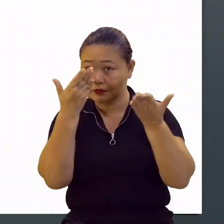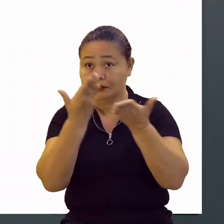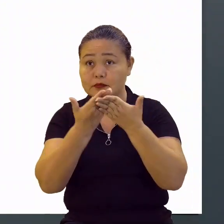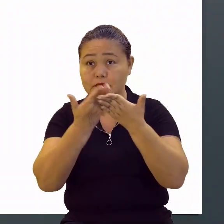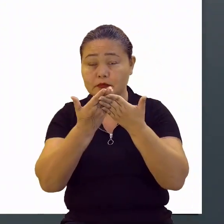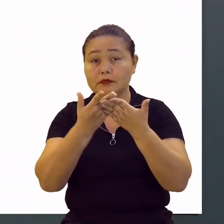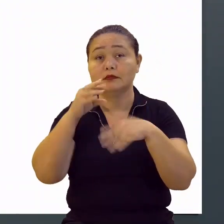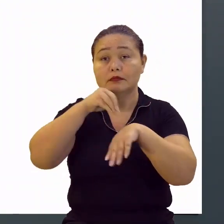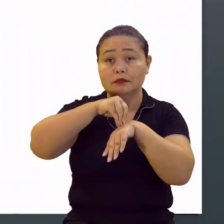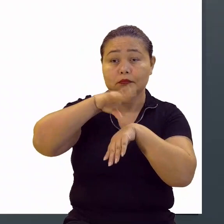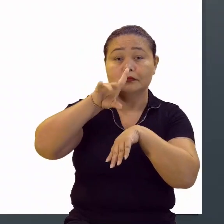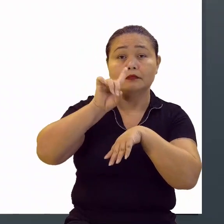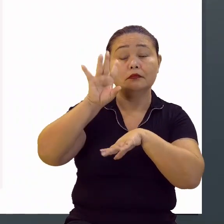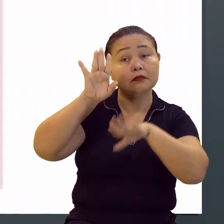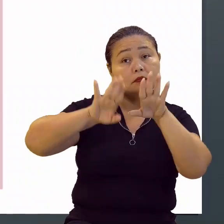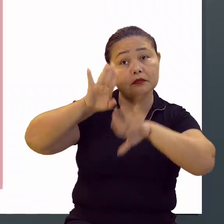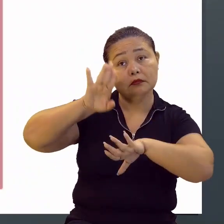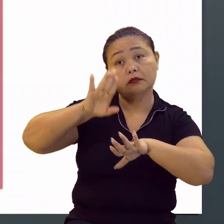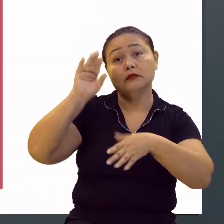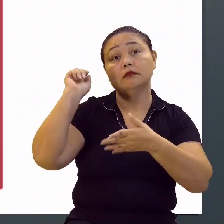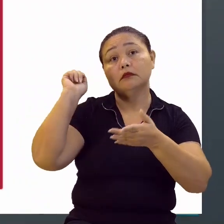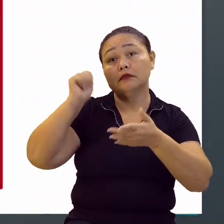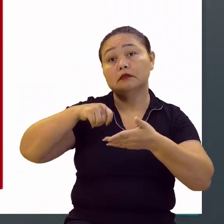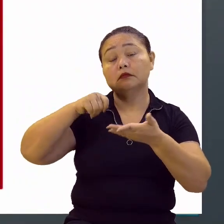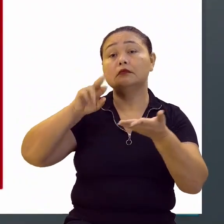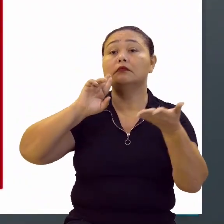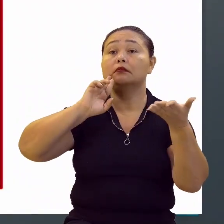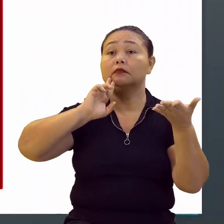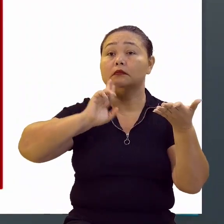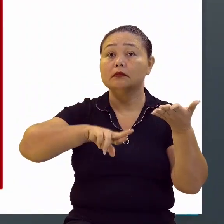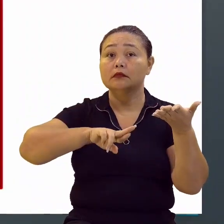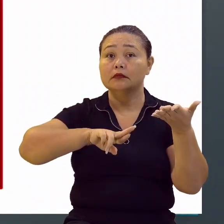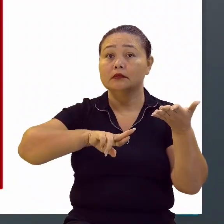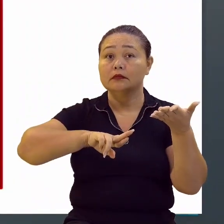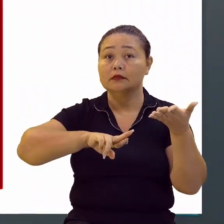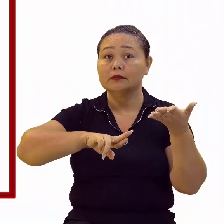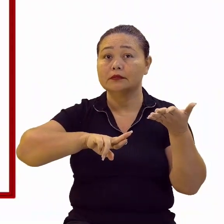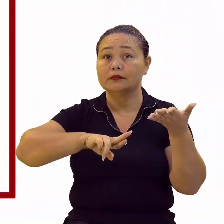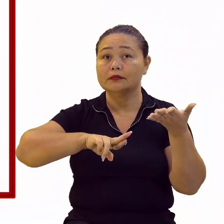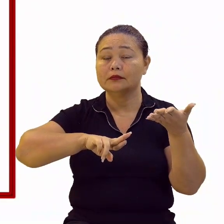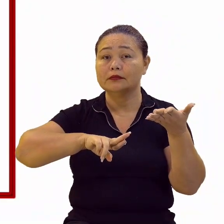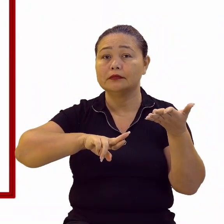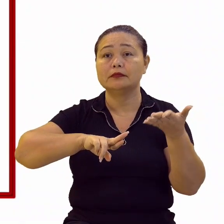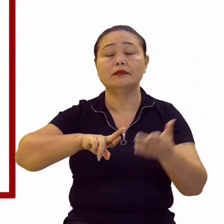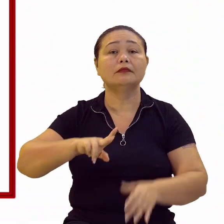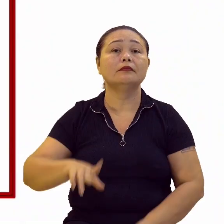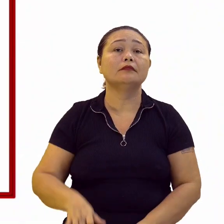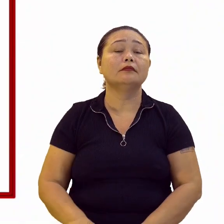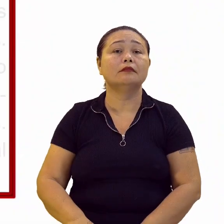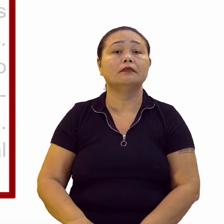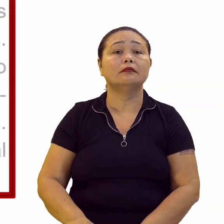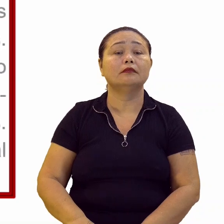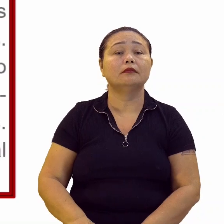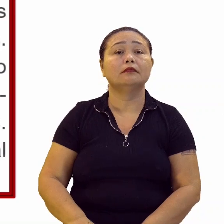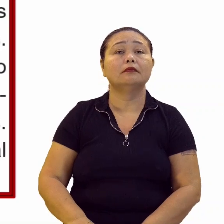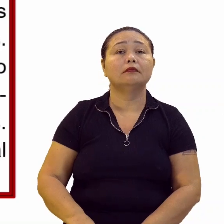apresentar aqui uma possível resposta. Dá uma olhada aqui. Vou até sair do slide. Taranana. Isso.